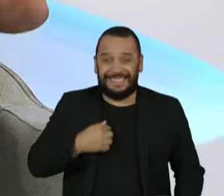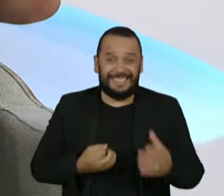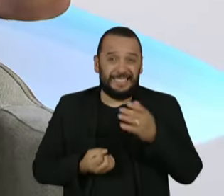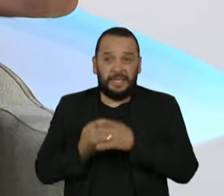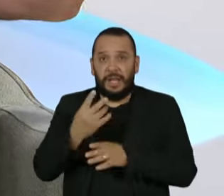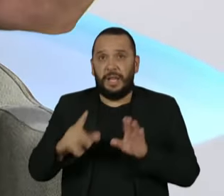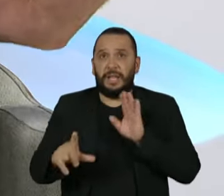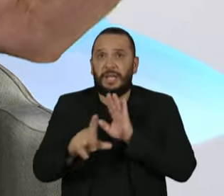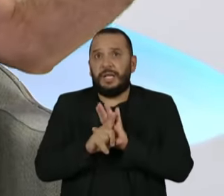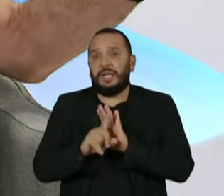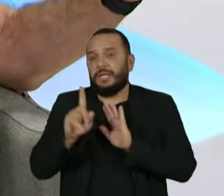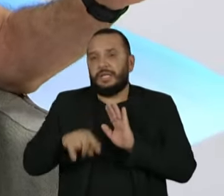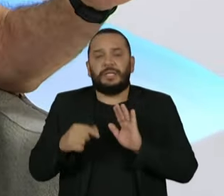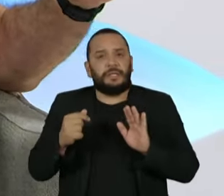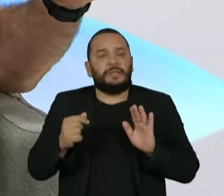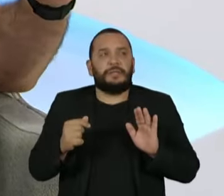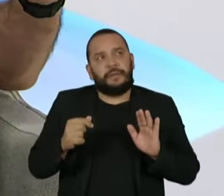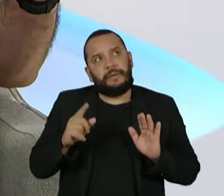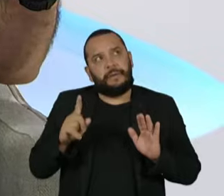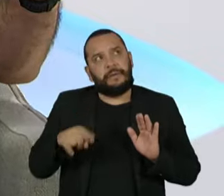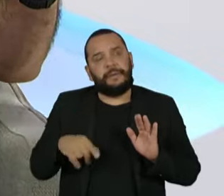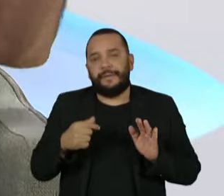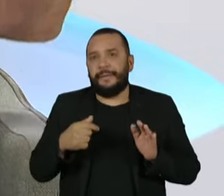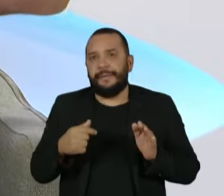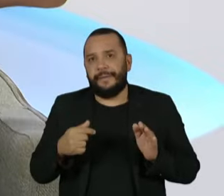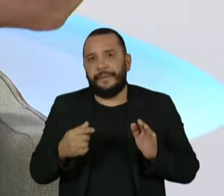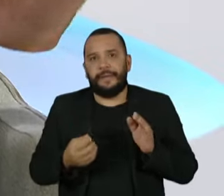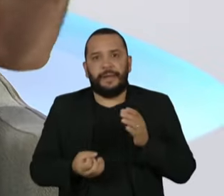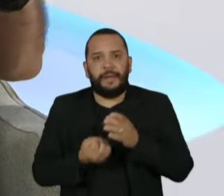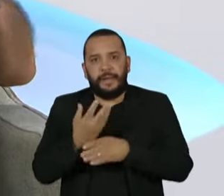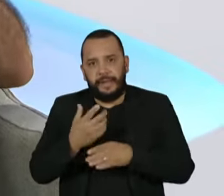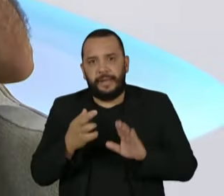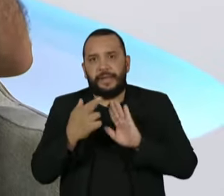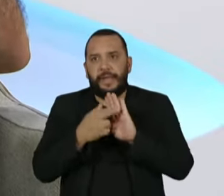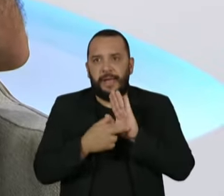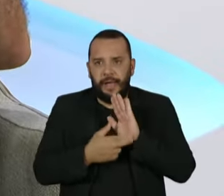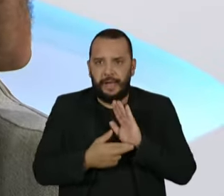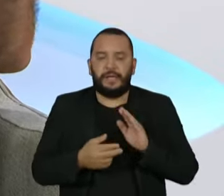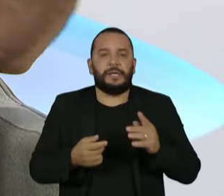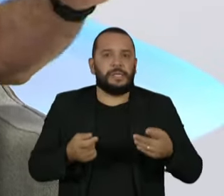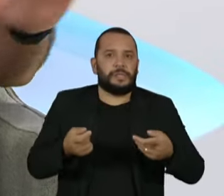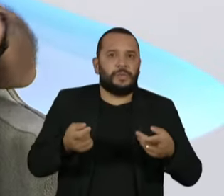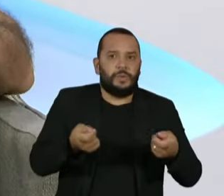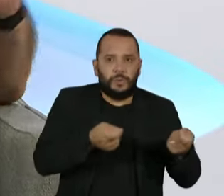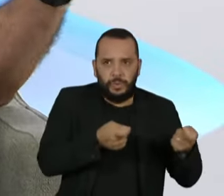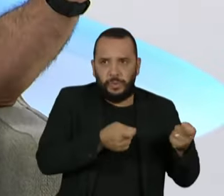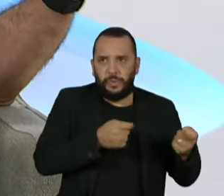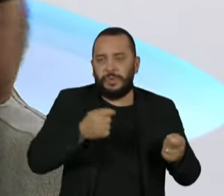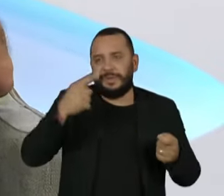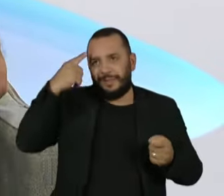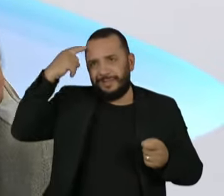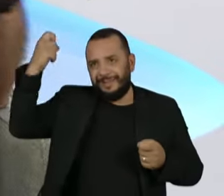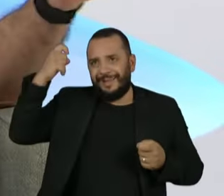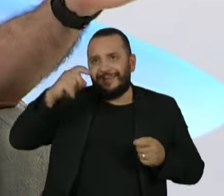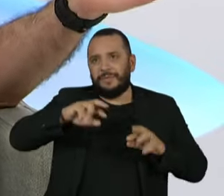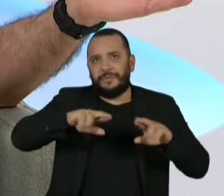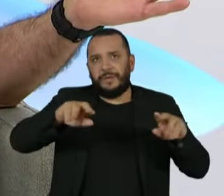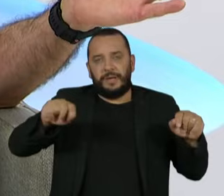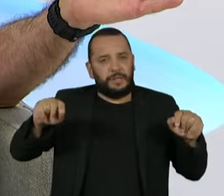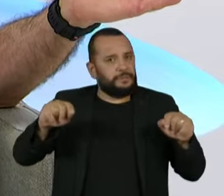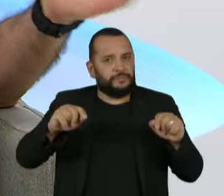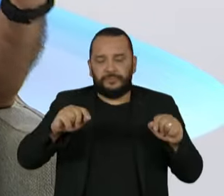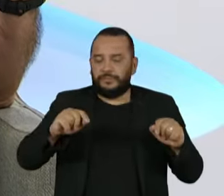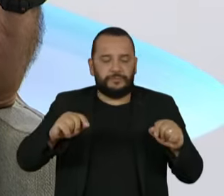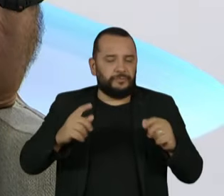uma espécie de uma cor no cópia de leis e regras e regulações e ideias e aspirações ela vai